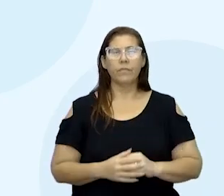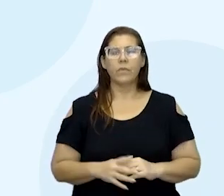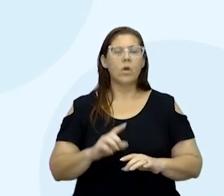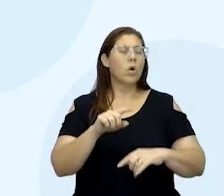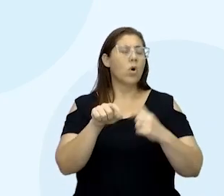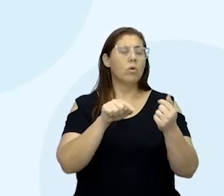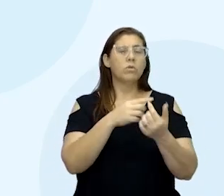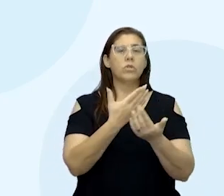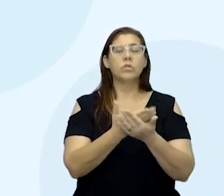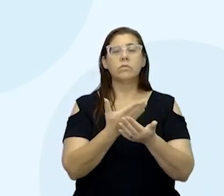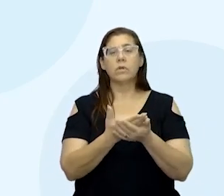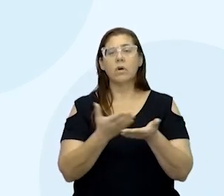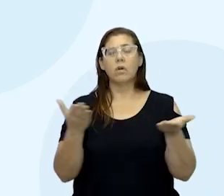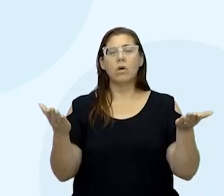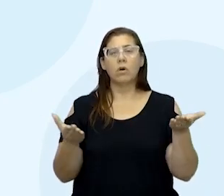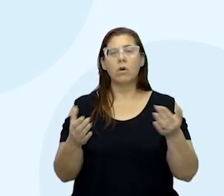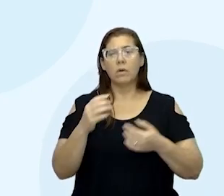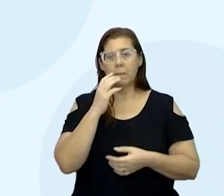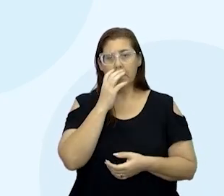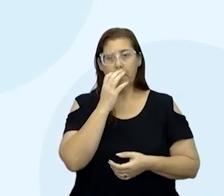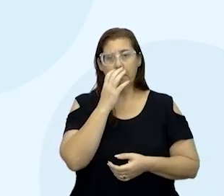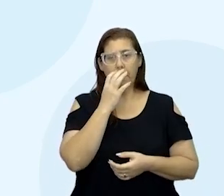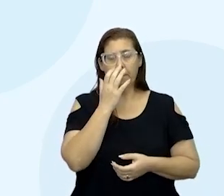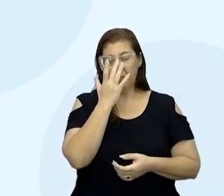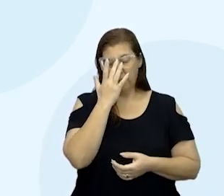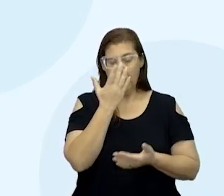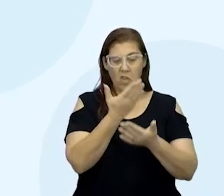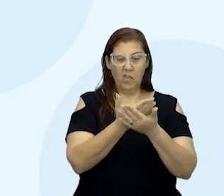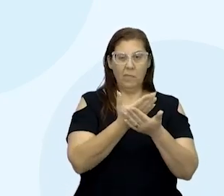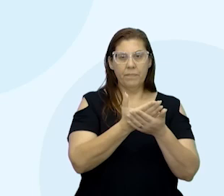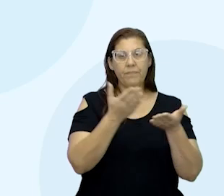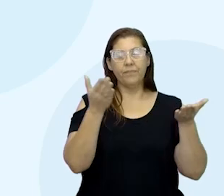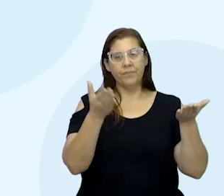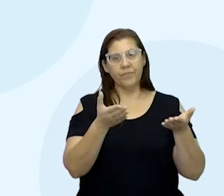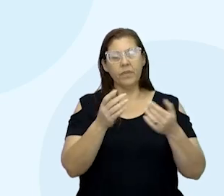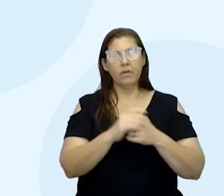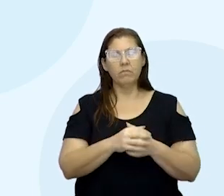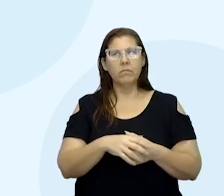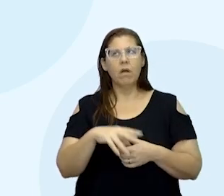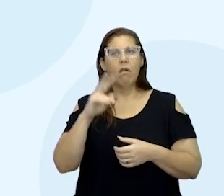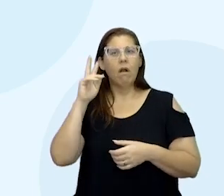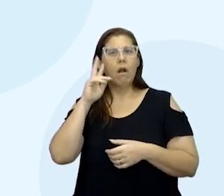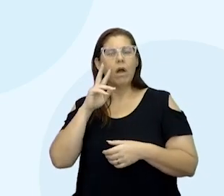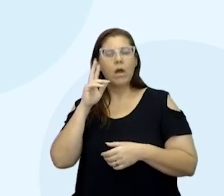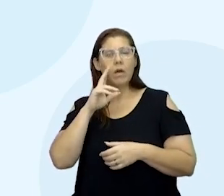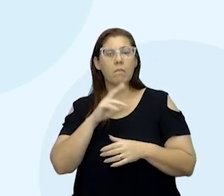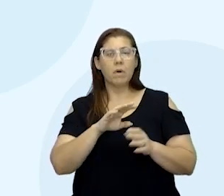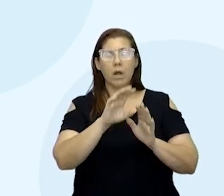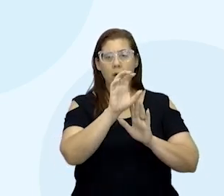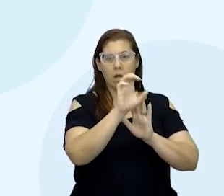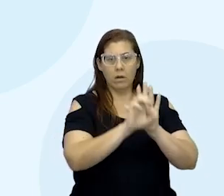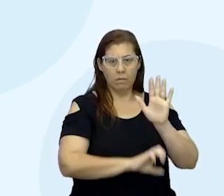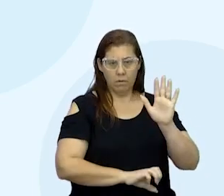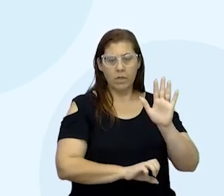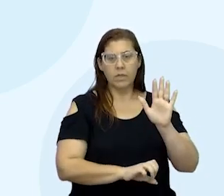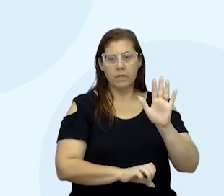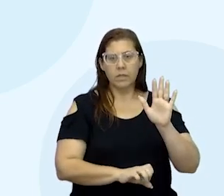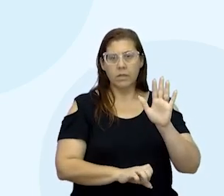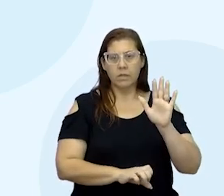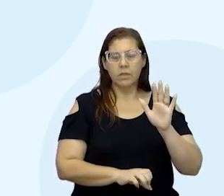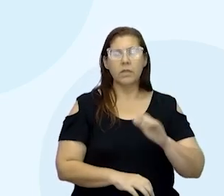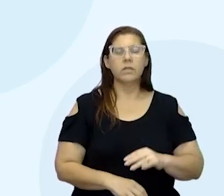os objetivos da aula de hoje? Bem, na aula de hoje vamos rever o exemplo de resposta da atividade